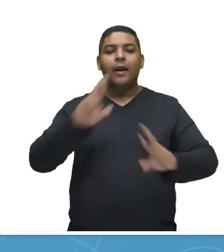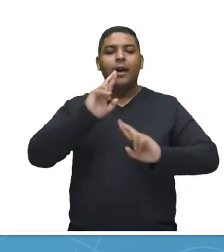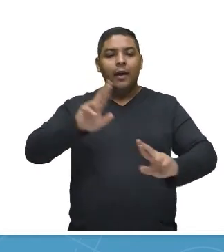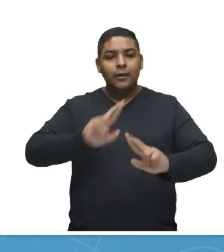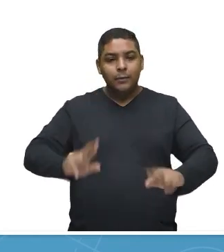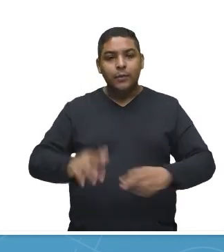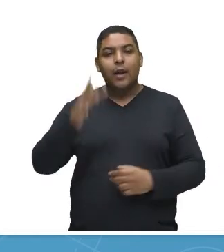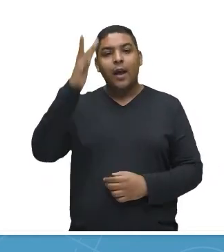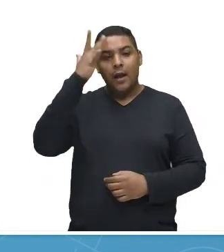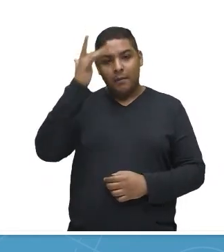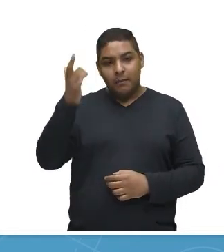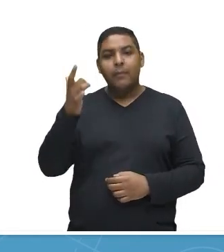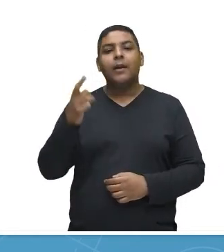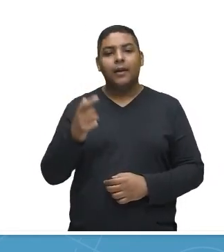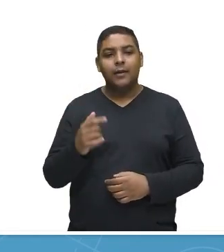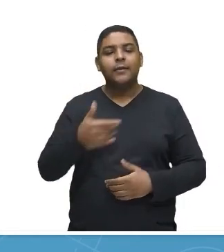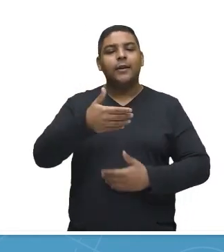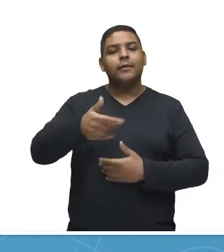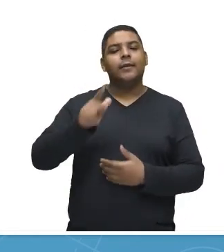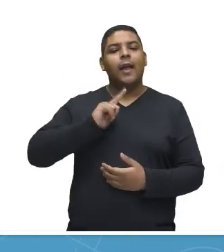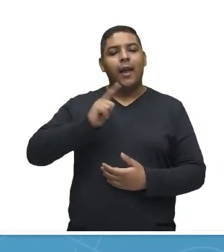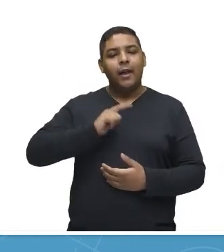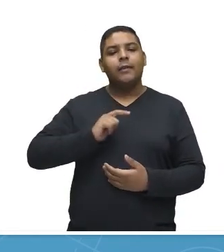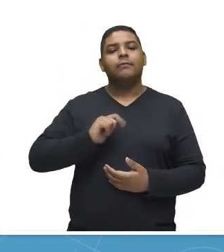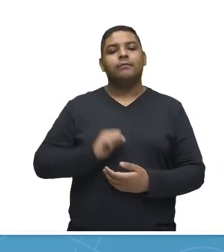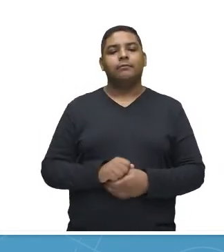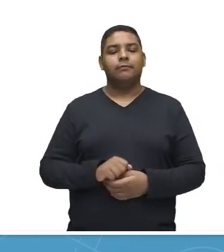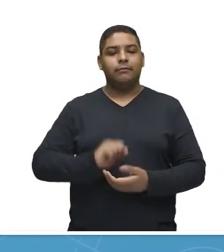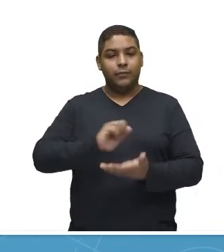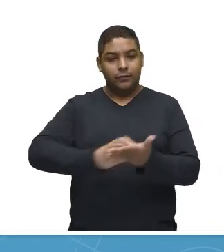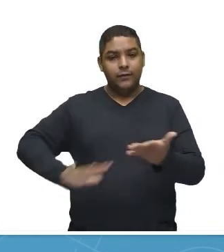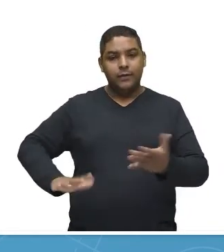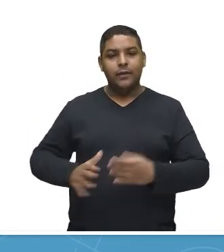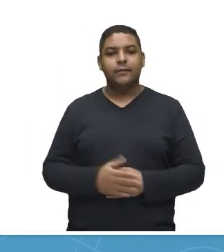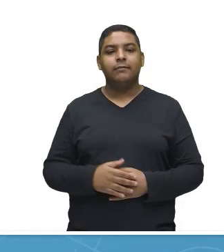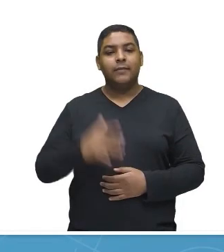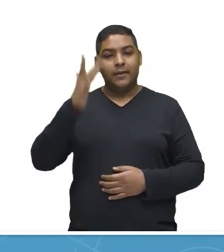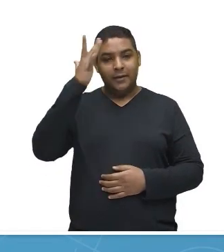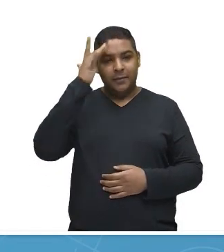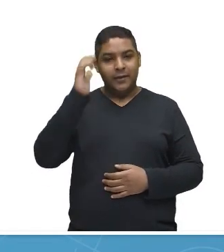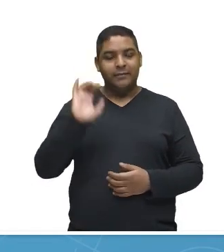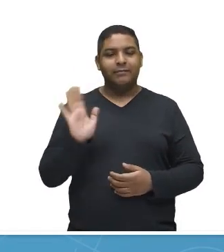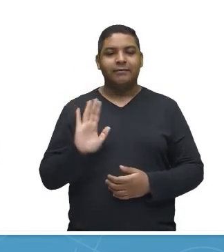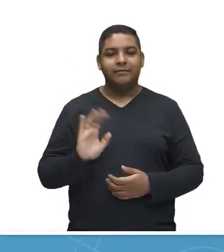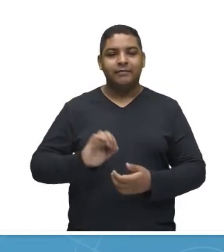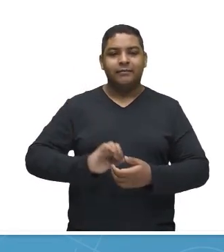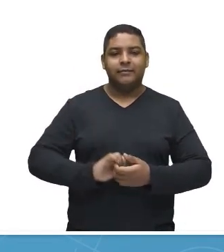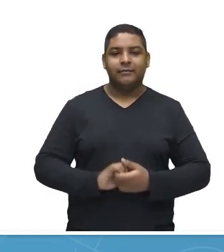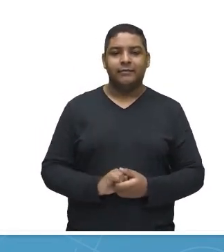que amanhã é dia de exercitando e a gente se vê amanhã. Até mais!